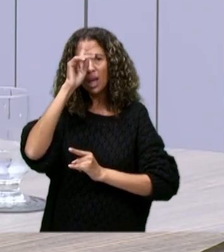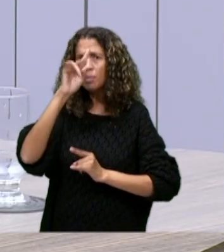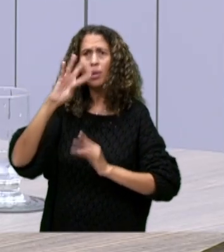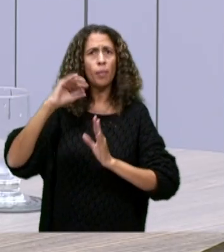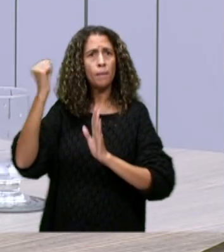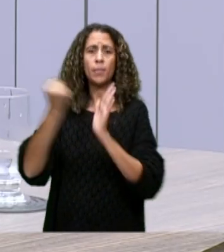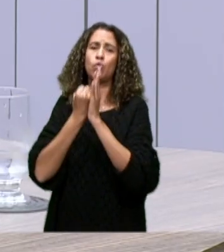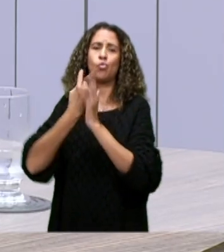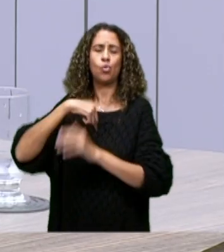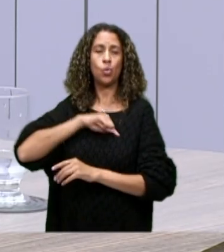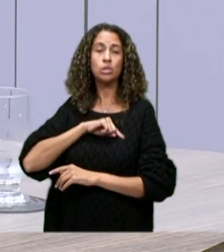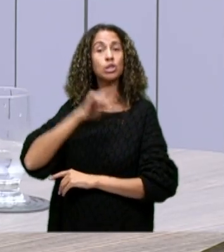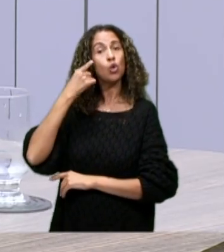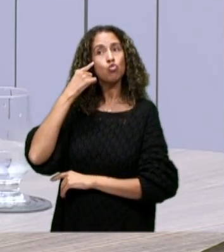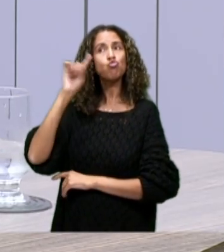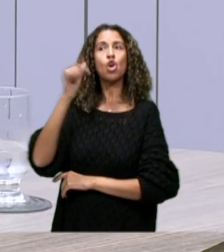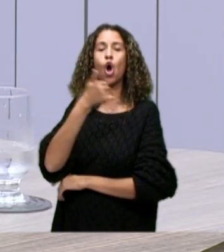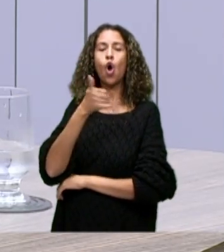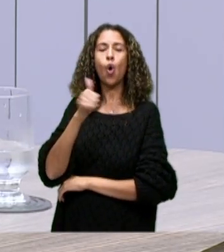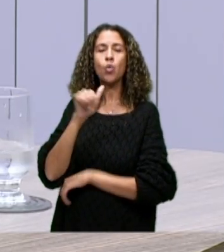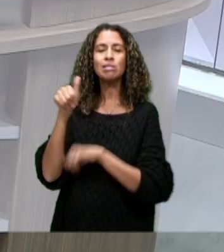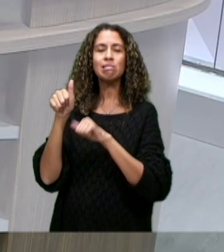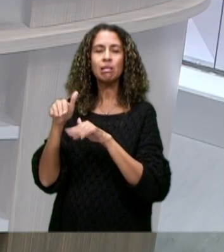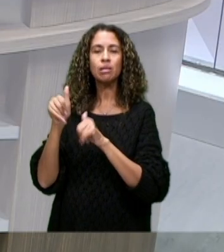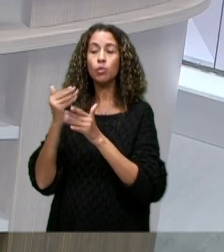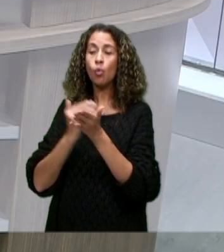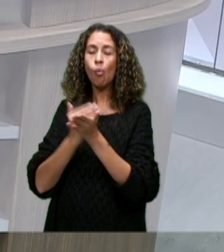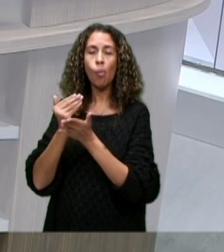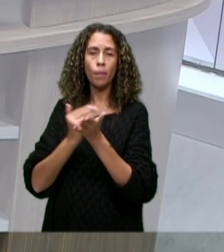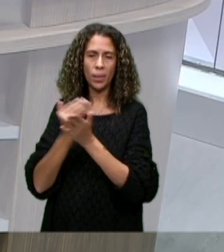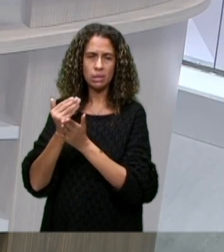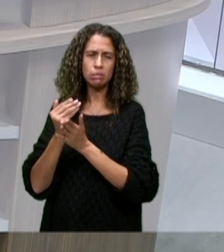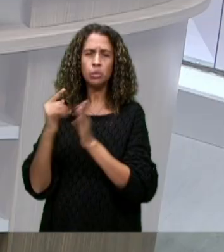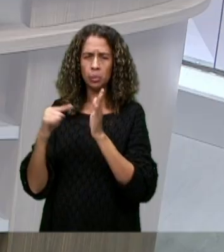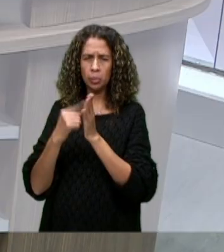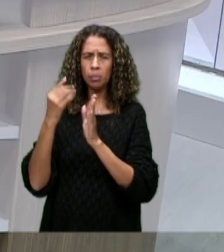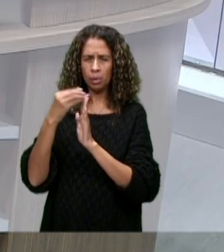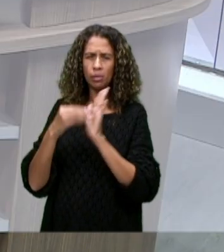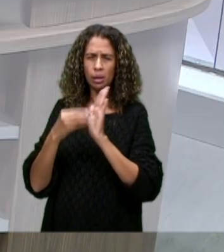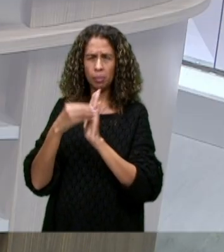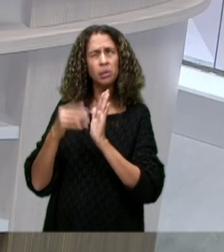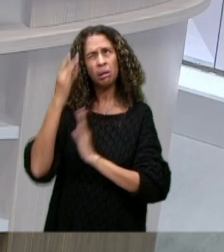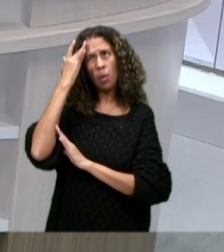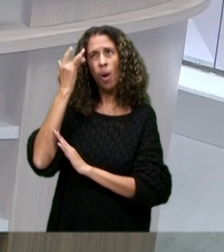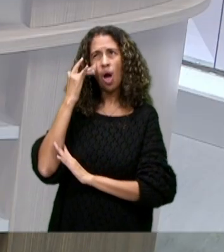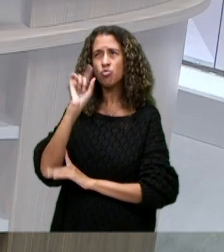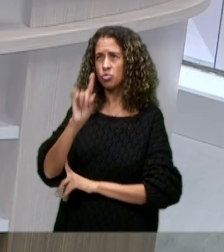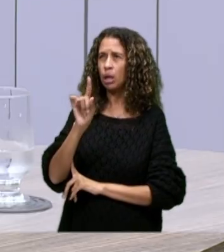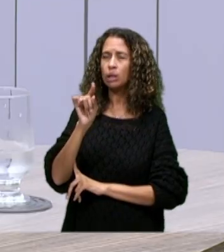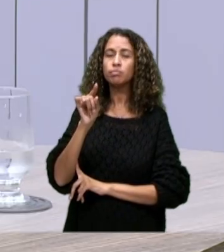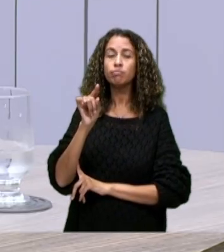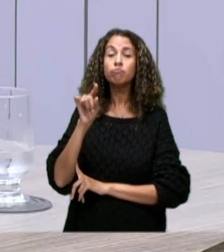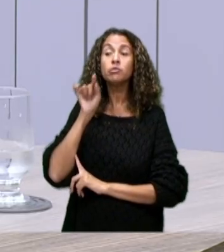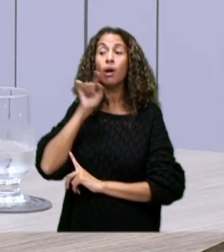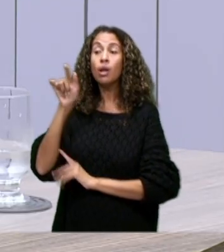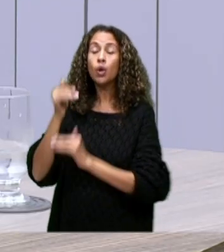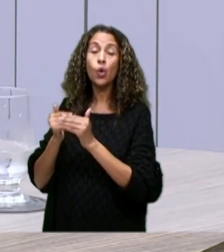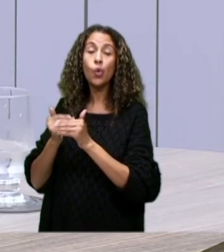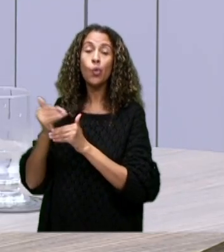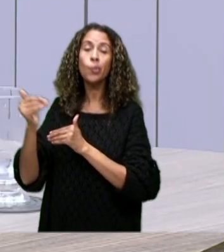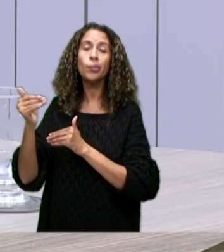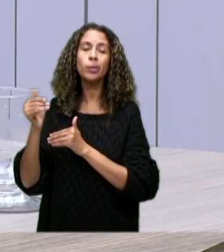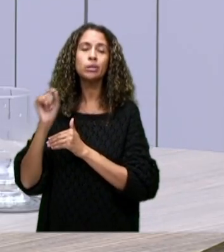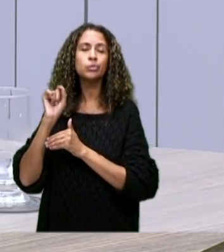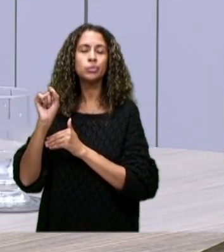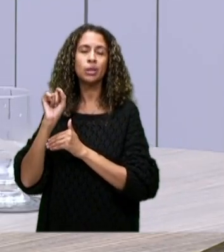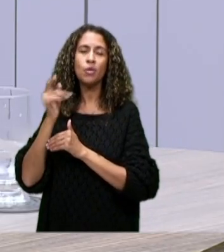um 11 de setembro para eles também, que é o que começa a história ali, acho que está no primeiro capítulo, se eu não me engano, né? Sim. Então ali começa uma espécie de, eu